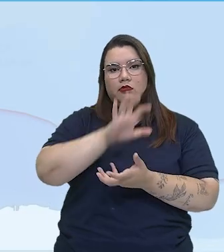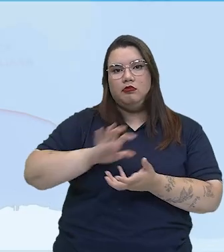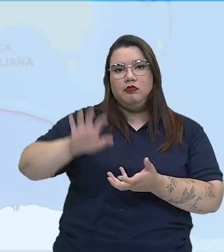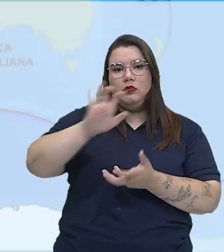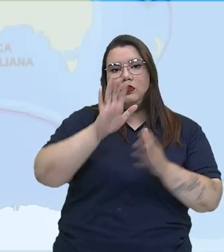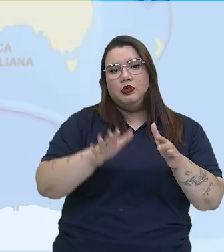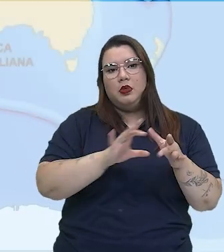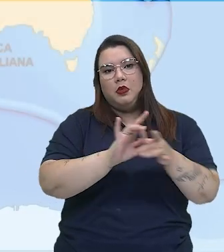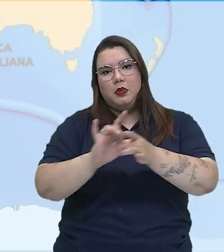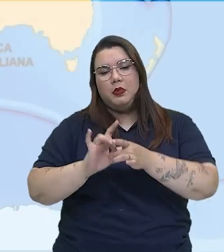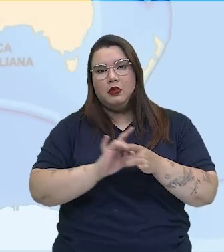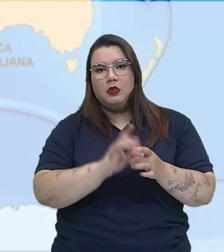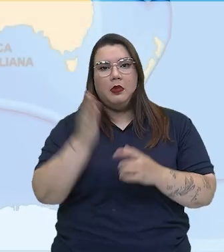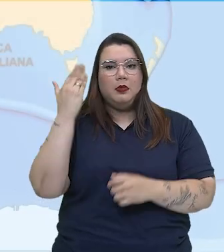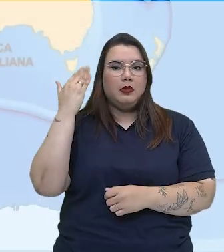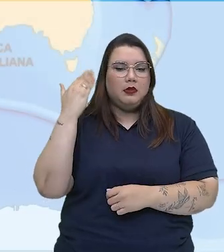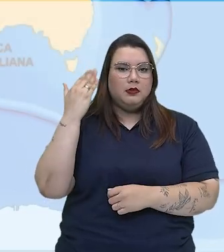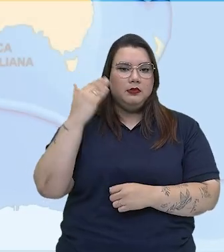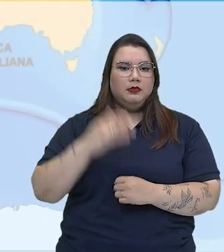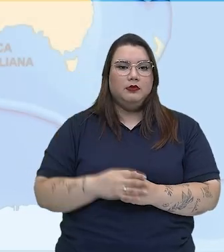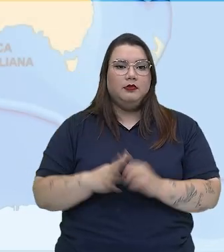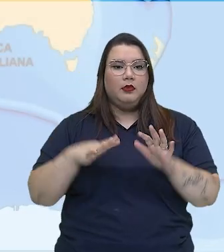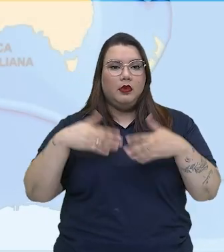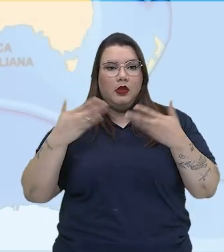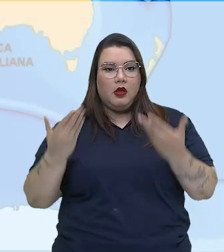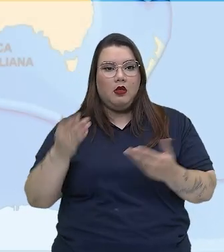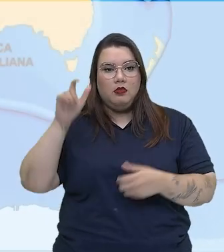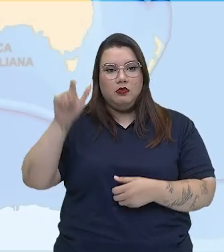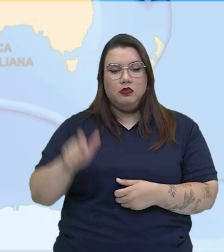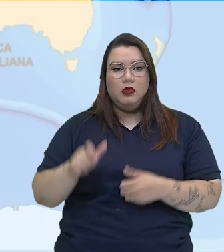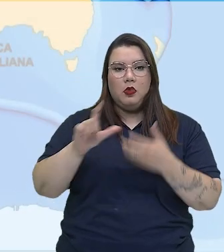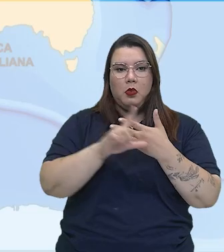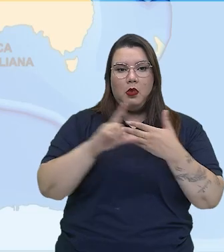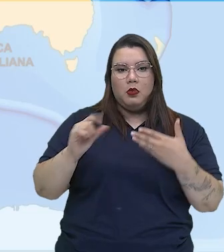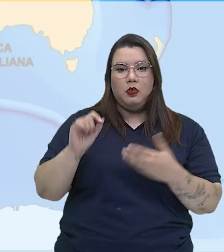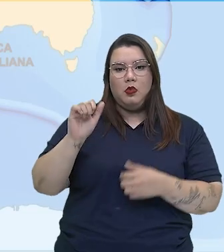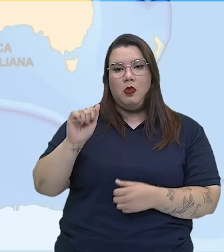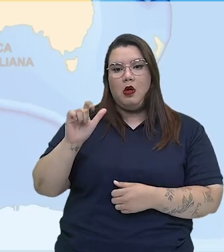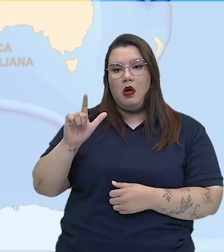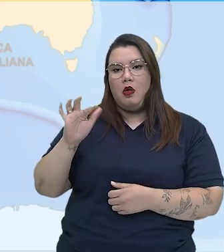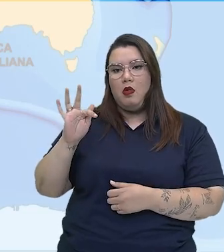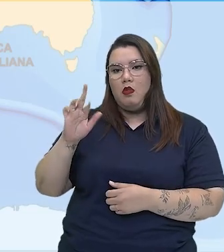passado. Então, Alfred Wegener, ele veio ali,